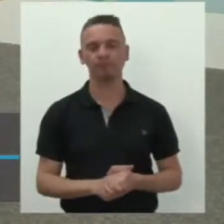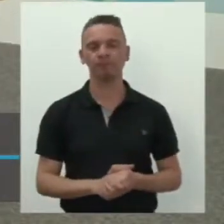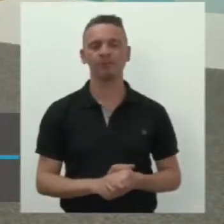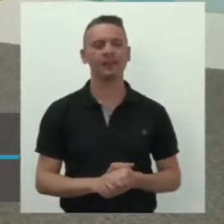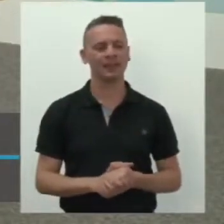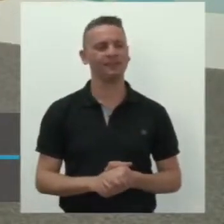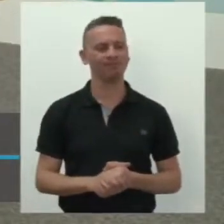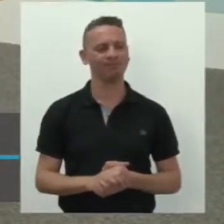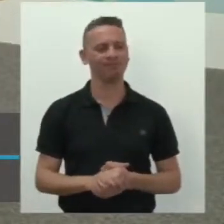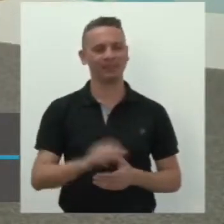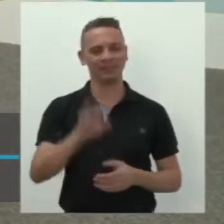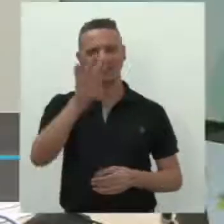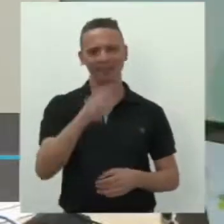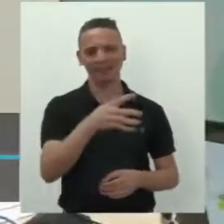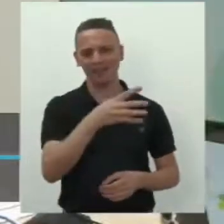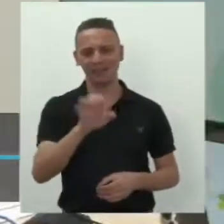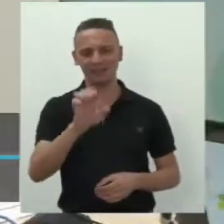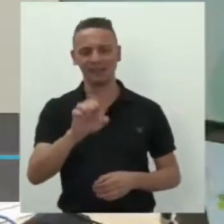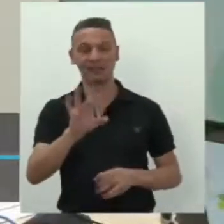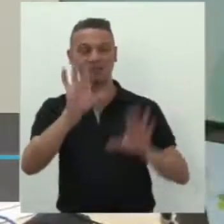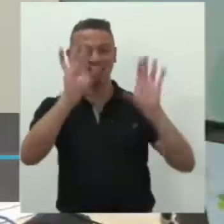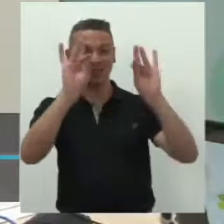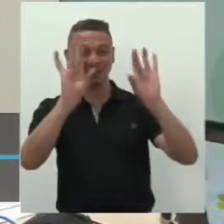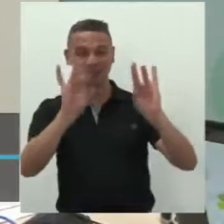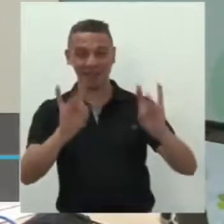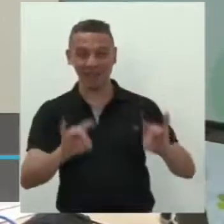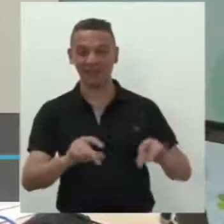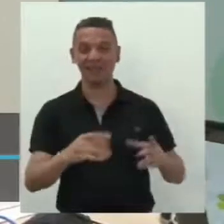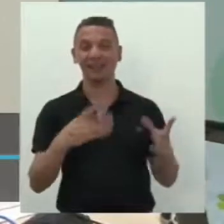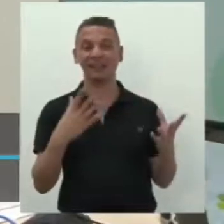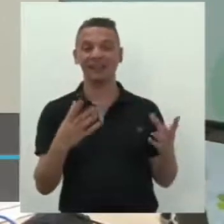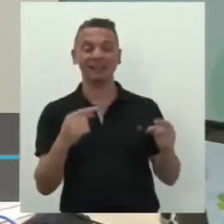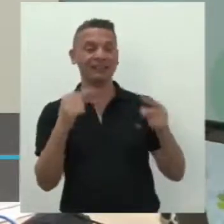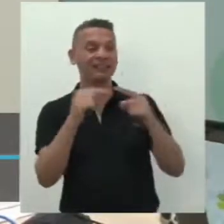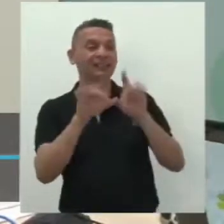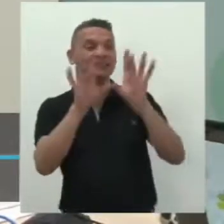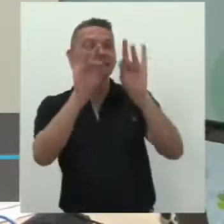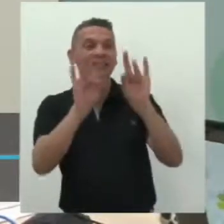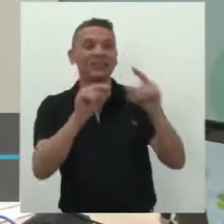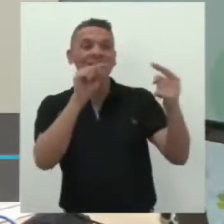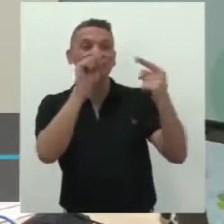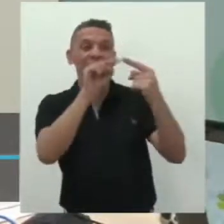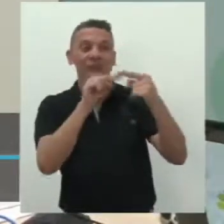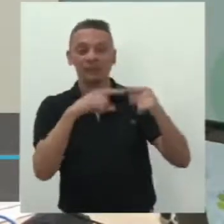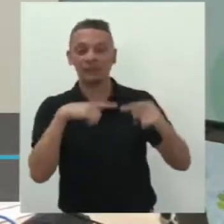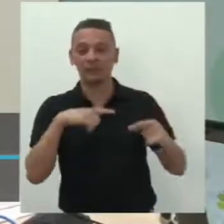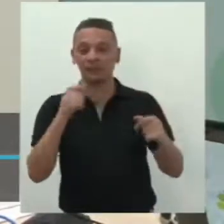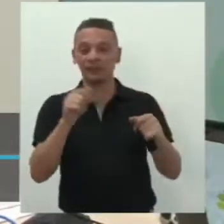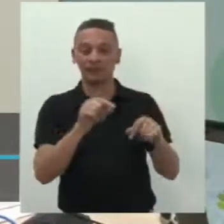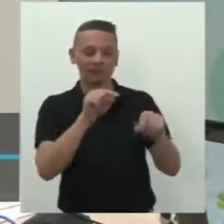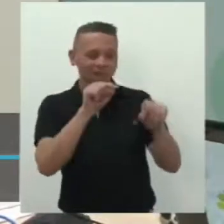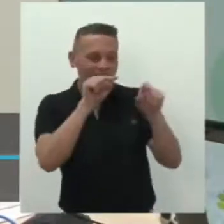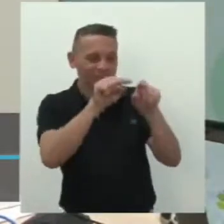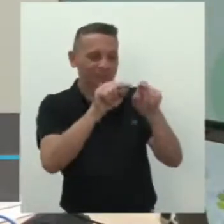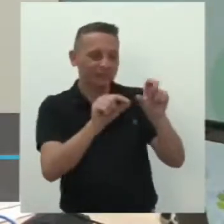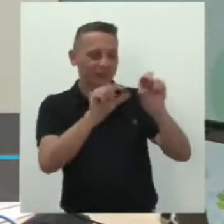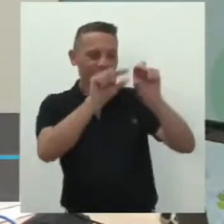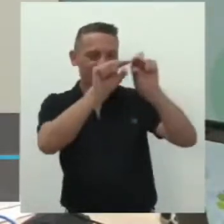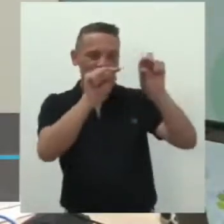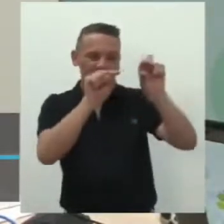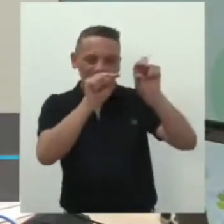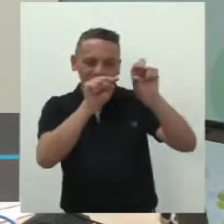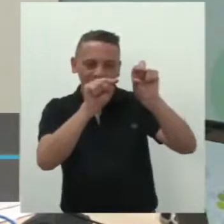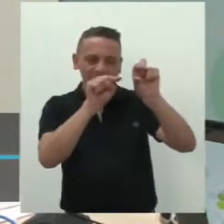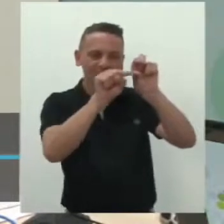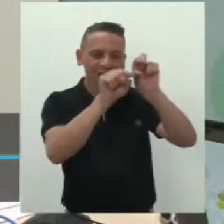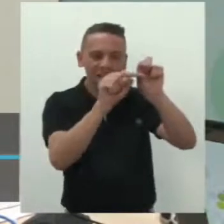detalhe. Às vezes as pessoas acham o Excel complicado porque ele tem um detalhezinho, né? Se você tem que ir no cantinho da célula. E ele é isso